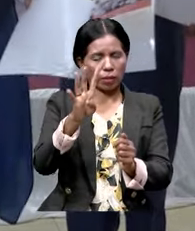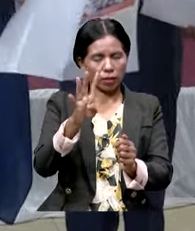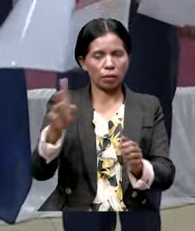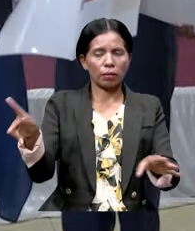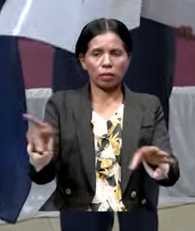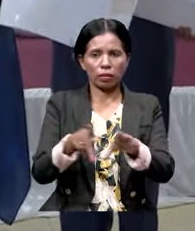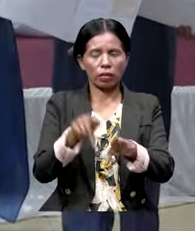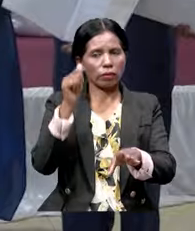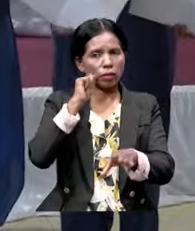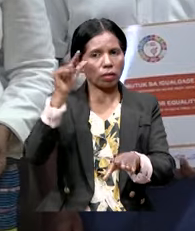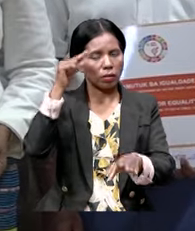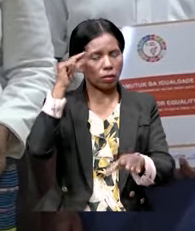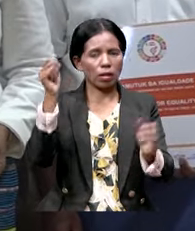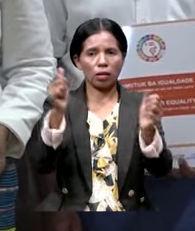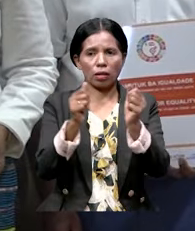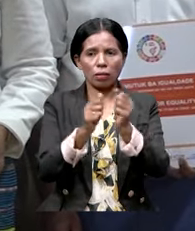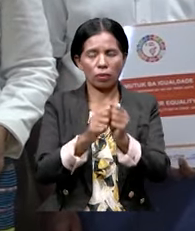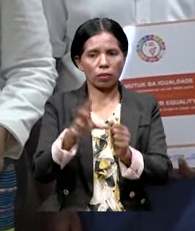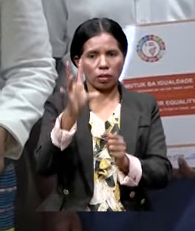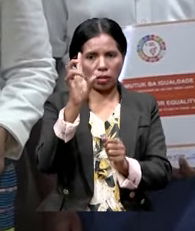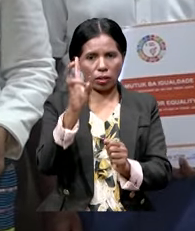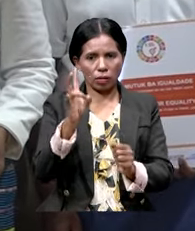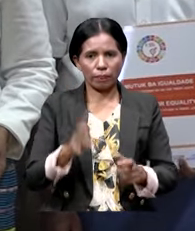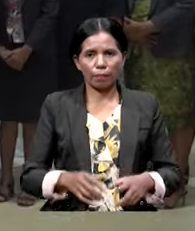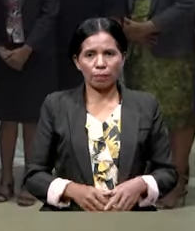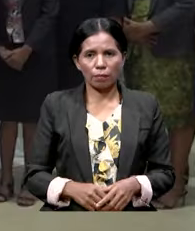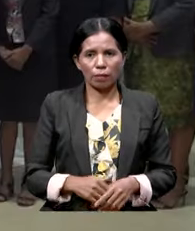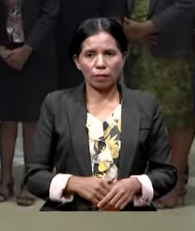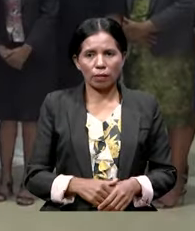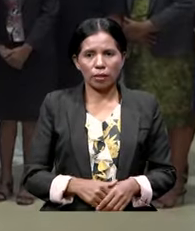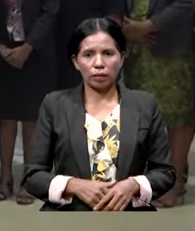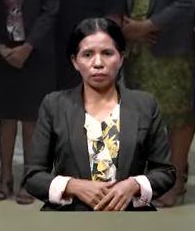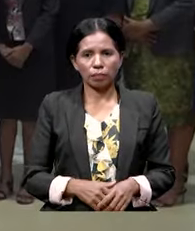participação feto e a governo hamutu na inhitu. Equipa cobertura, ZMN.